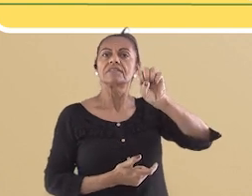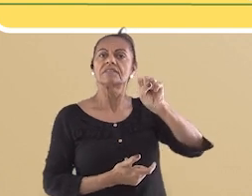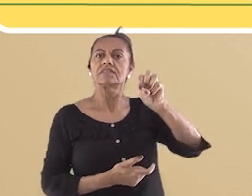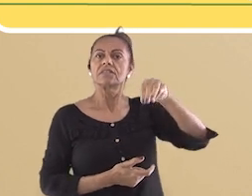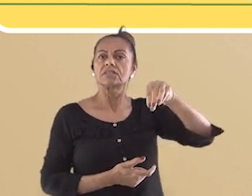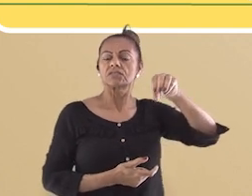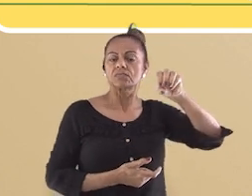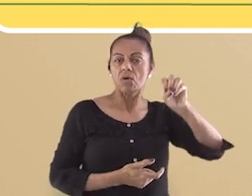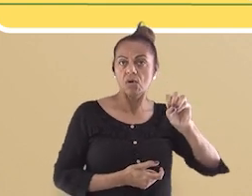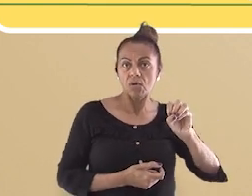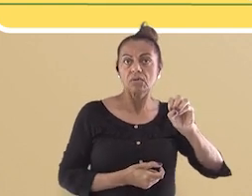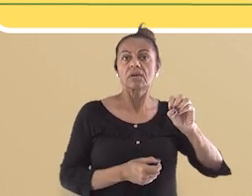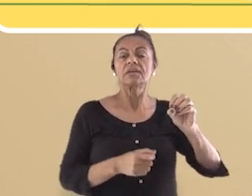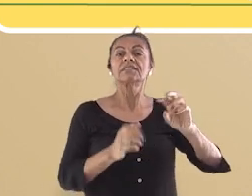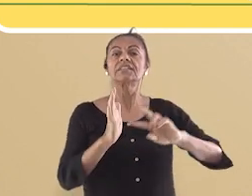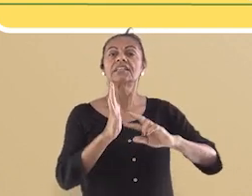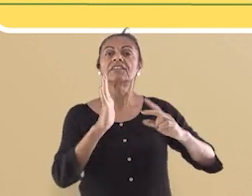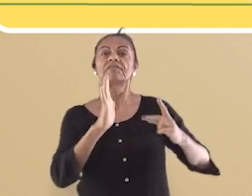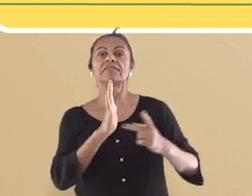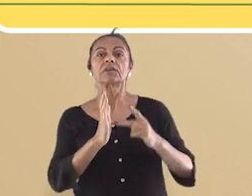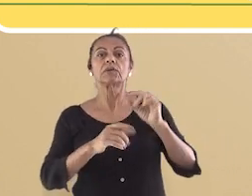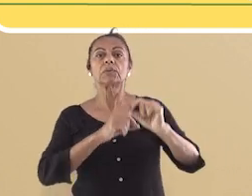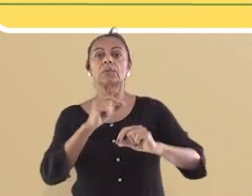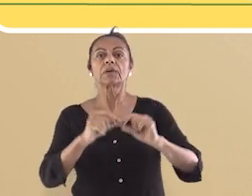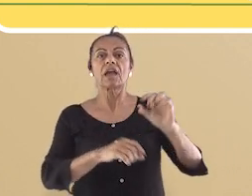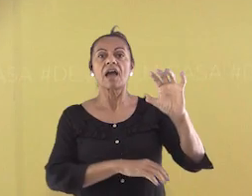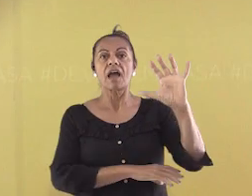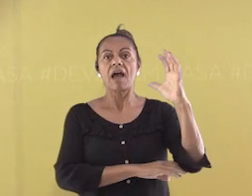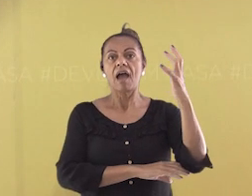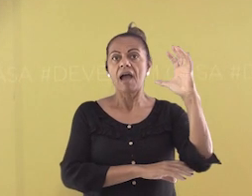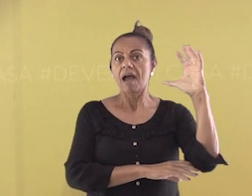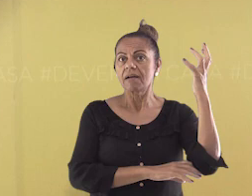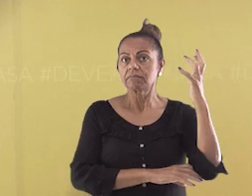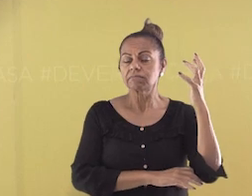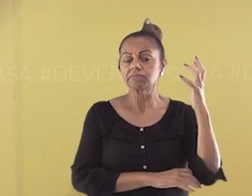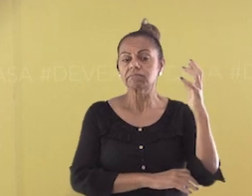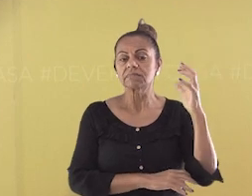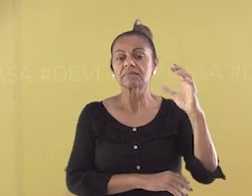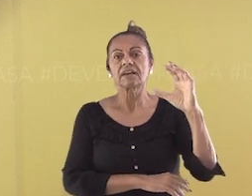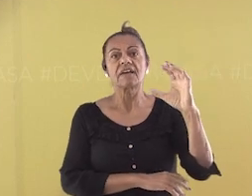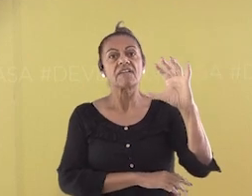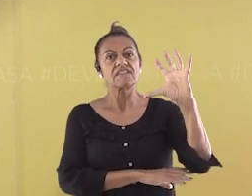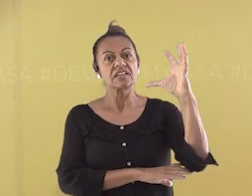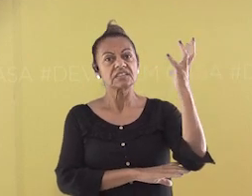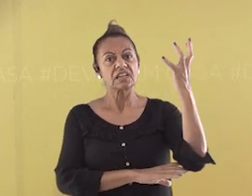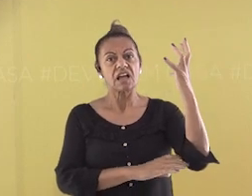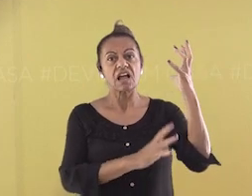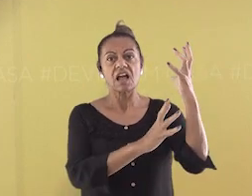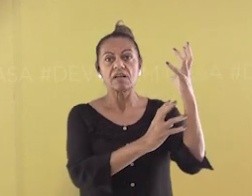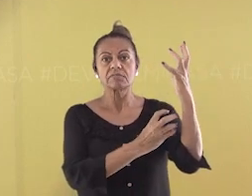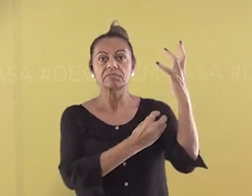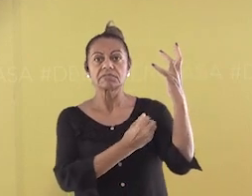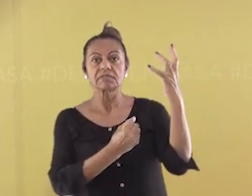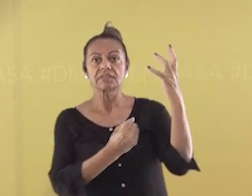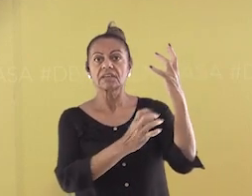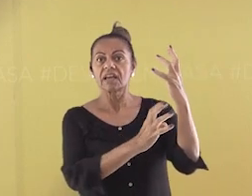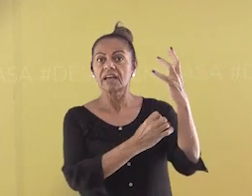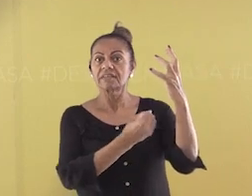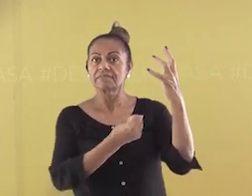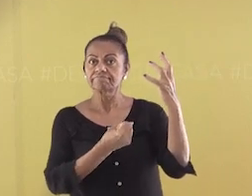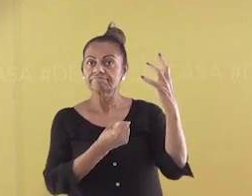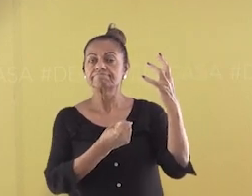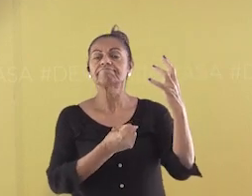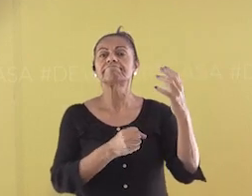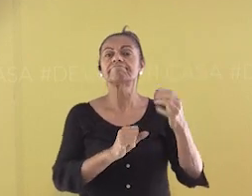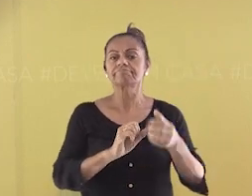recursos podem ser de origem vegetal, animal e mineral. O extrativismo vegetal pode ser feito por trabalhadores do